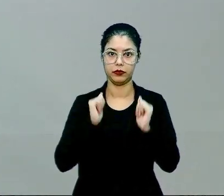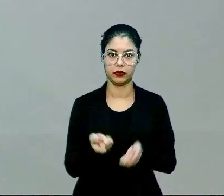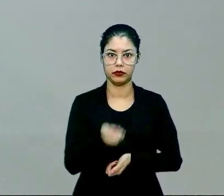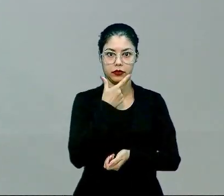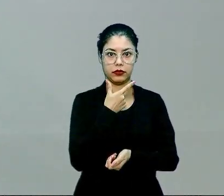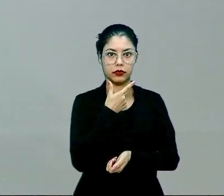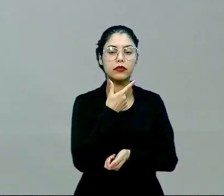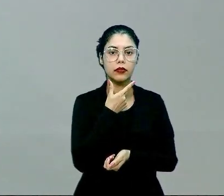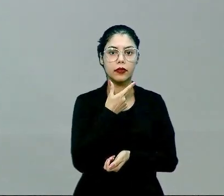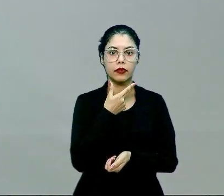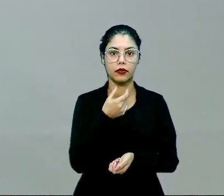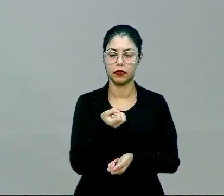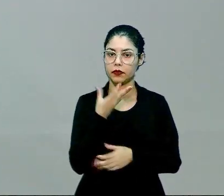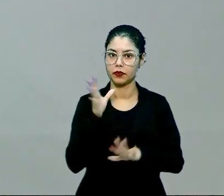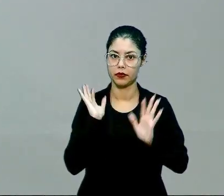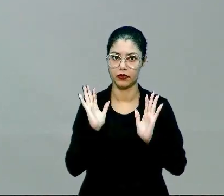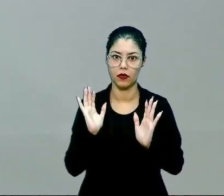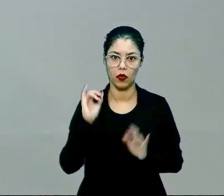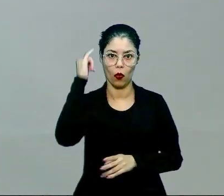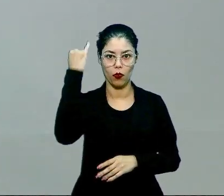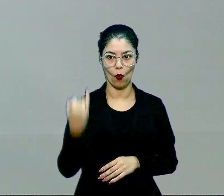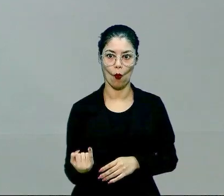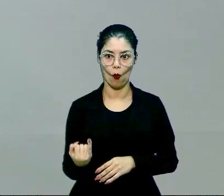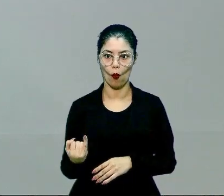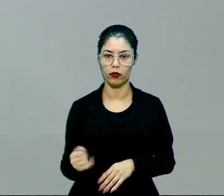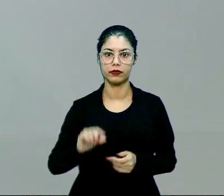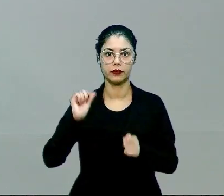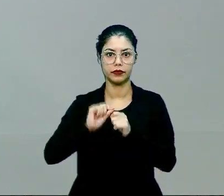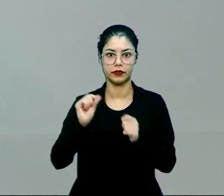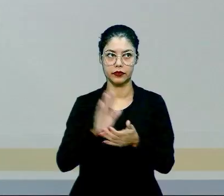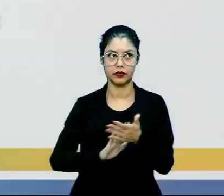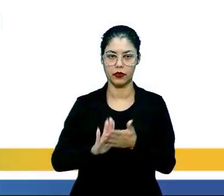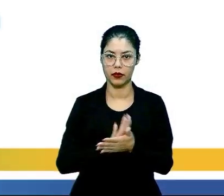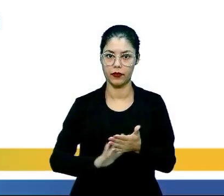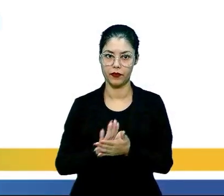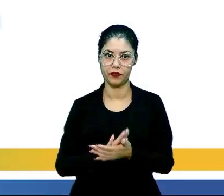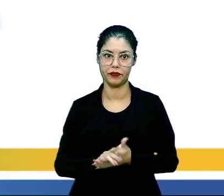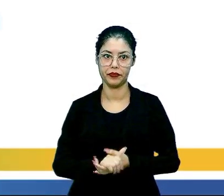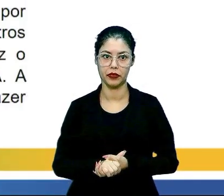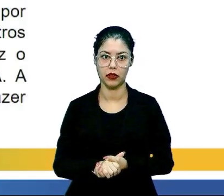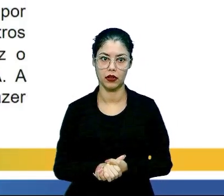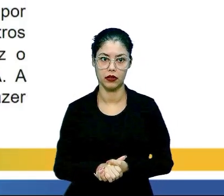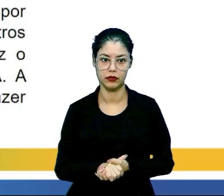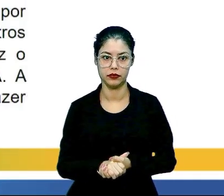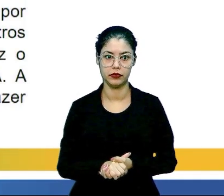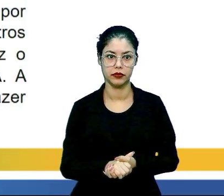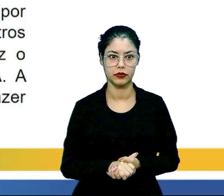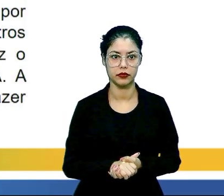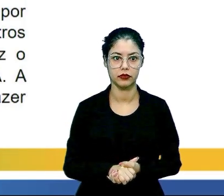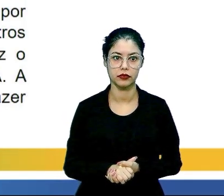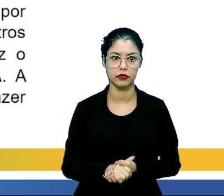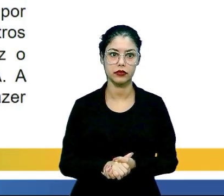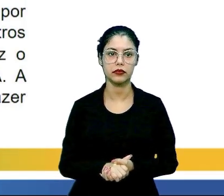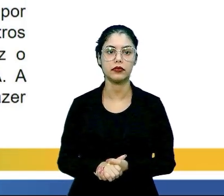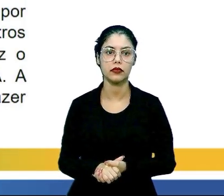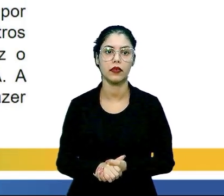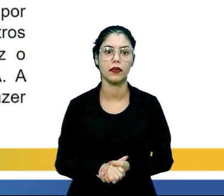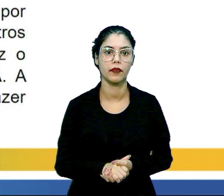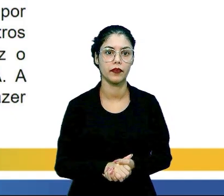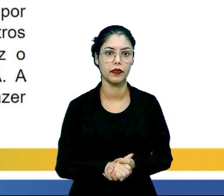um remedinho e ficar de boa, magríssimo, sem precisar fazer nada. Vamos seguindo, ver se a gente consegue ter mais informações do